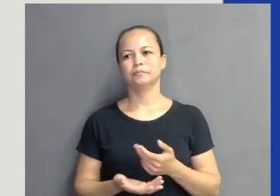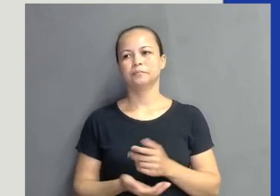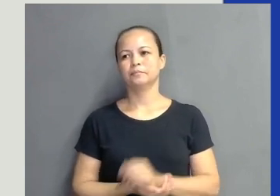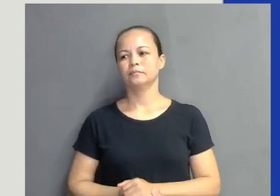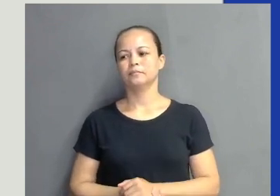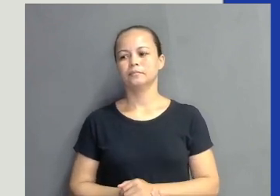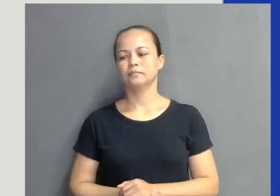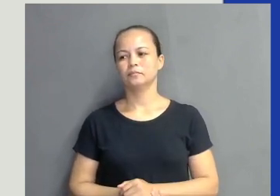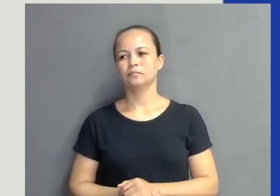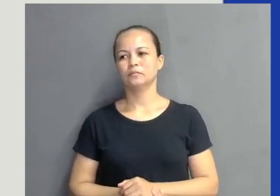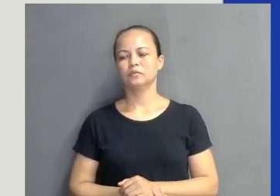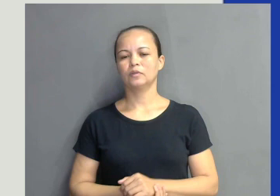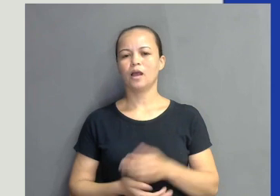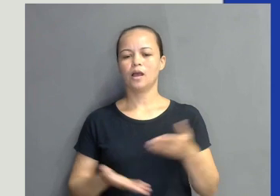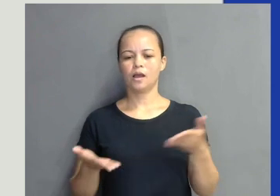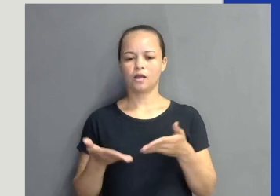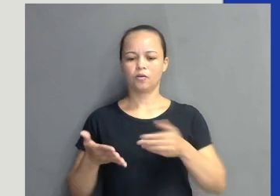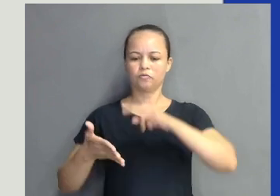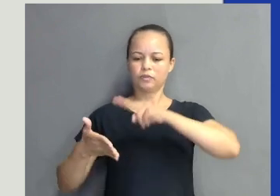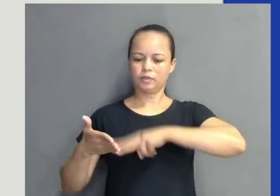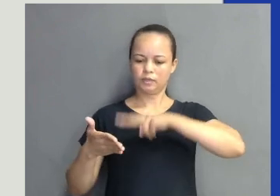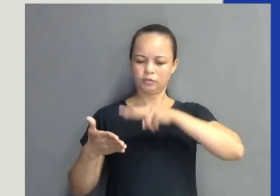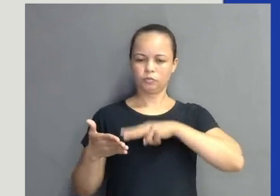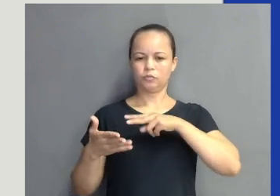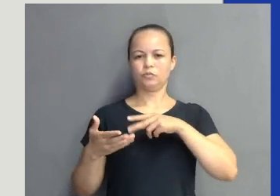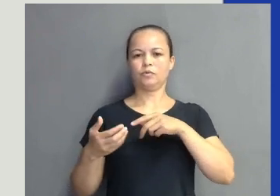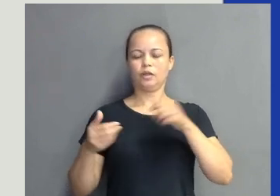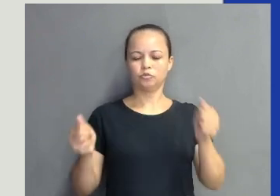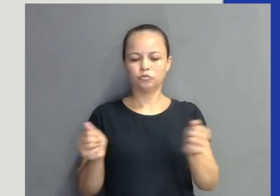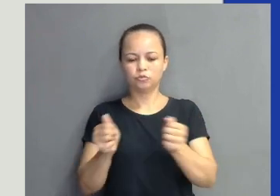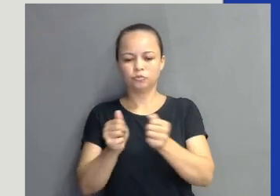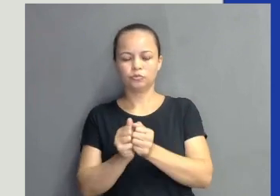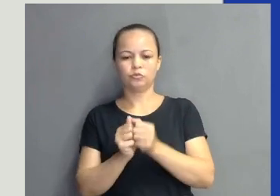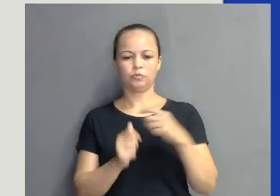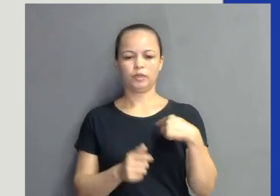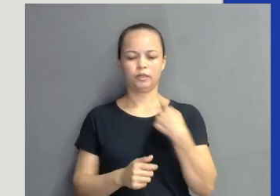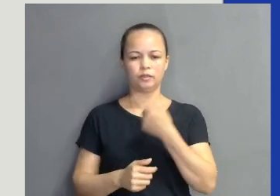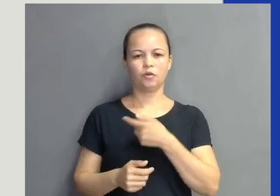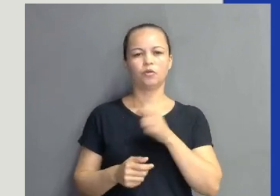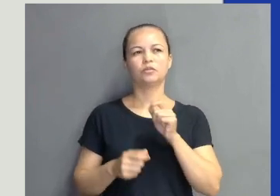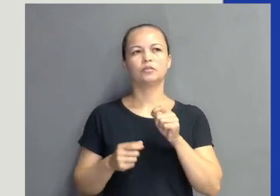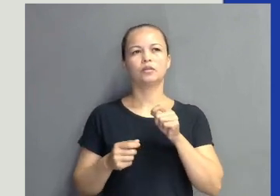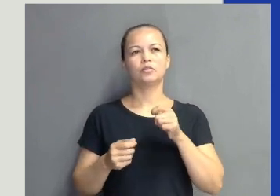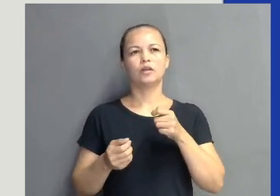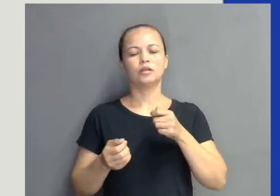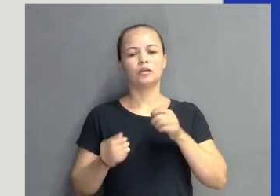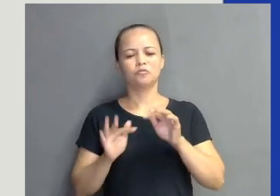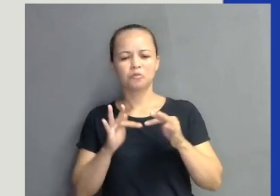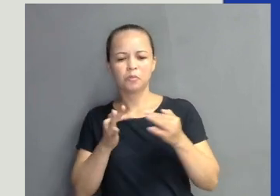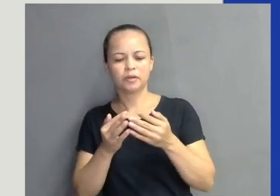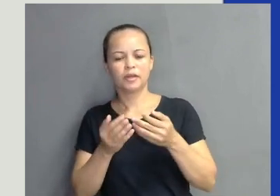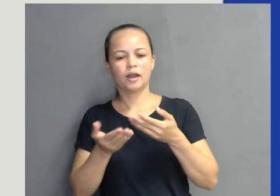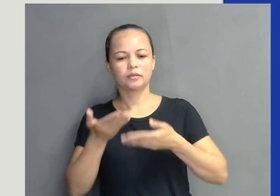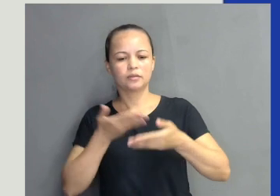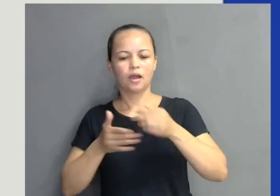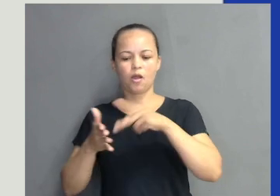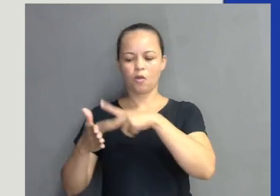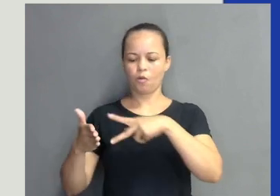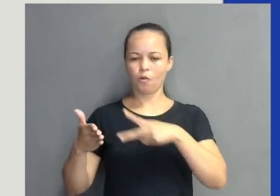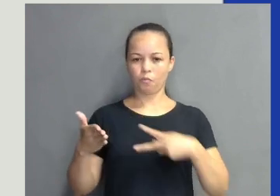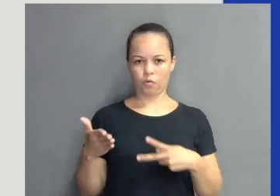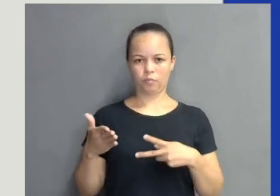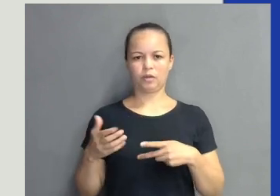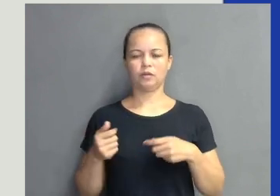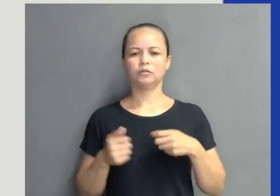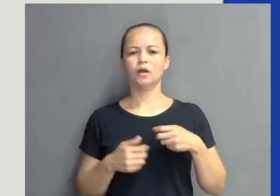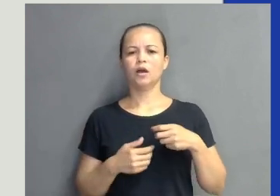os frutos, o vento varria as flores, e a minha vida ficava cada vez mais cheia de frutos,